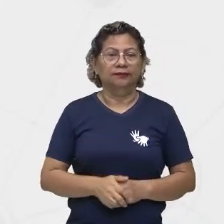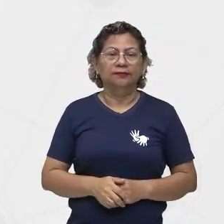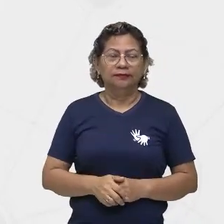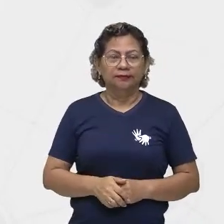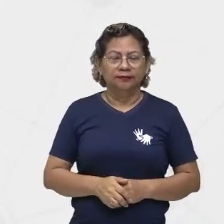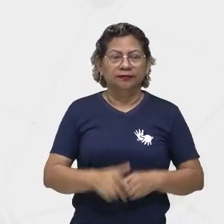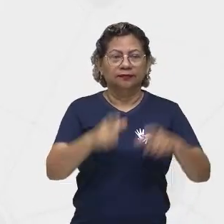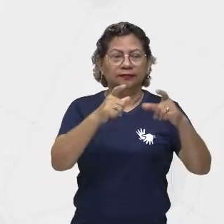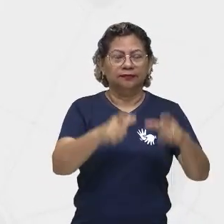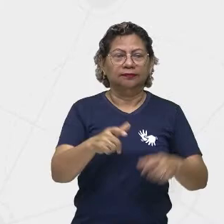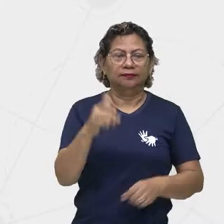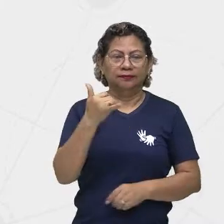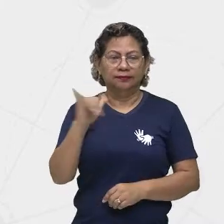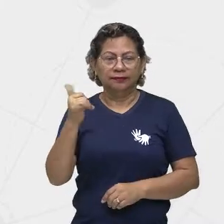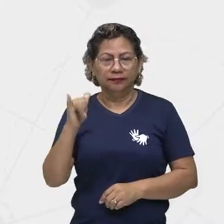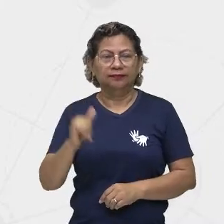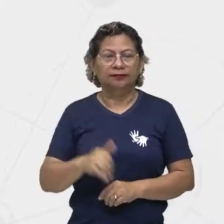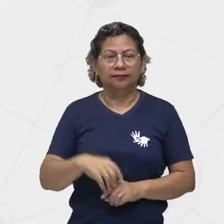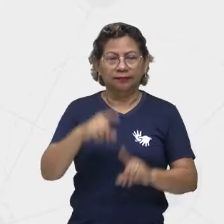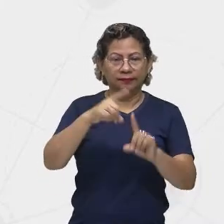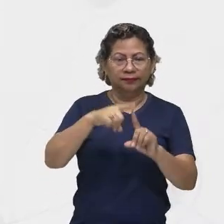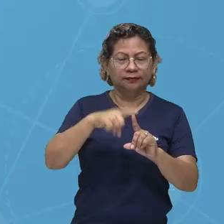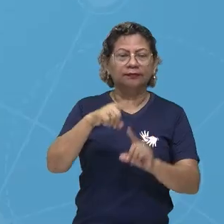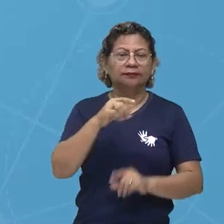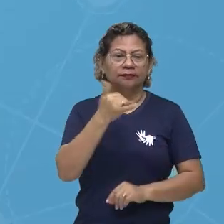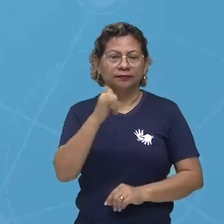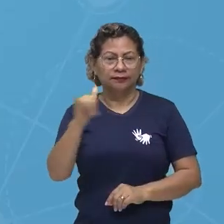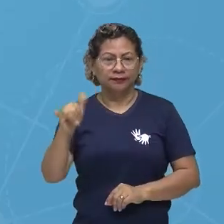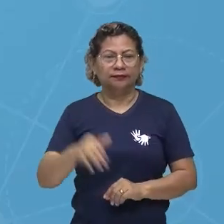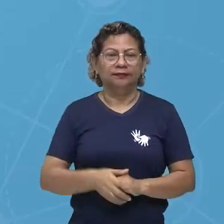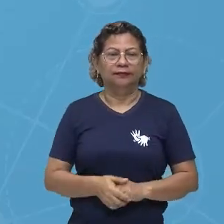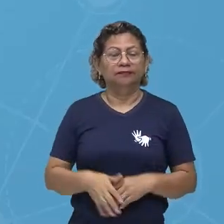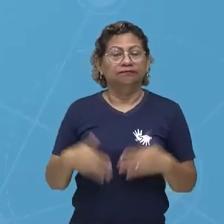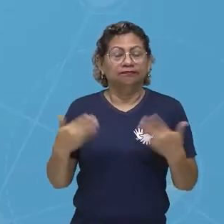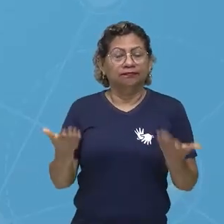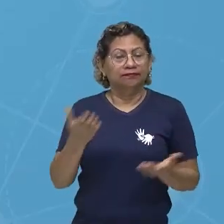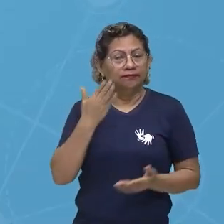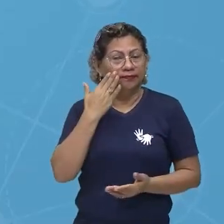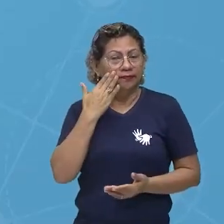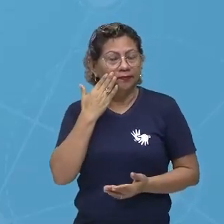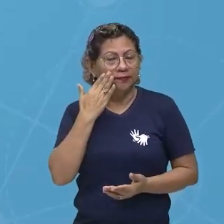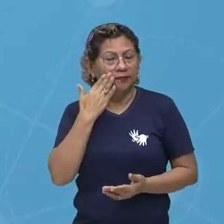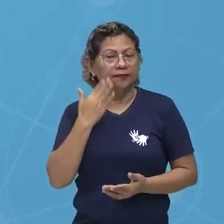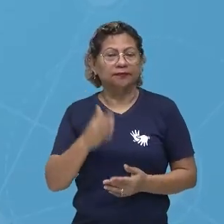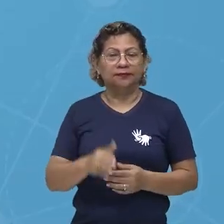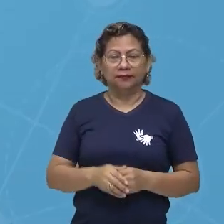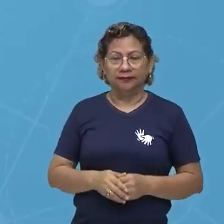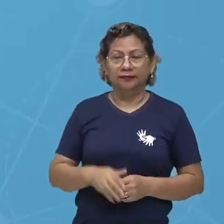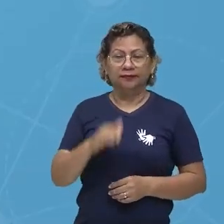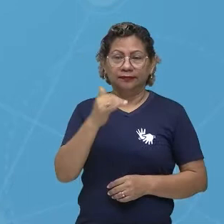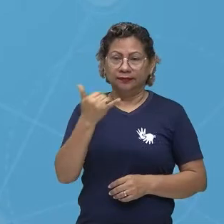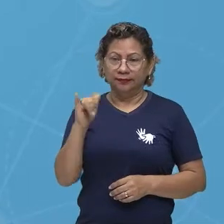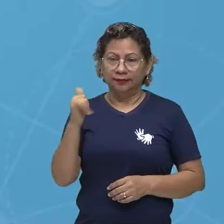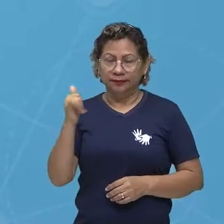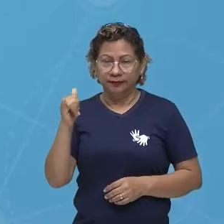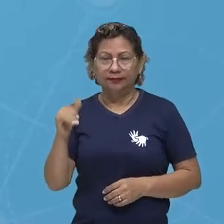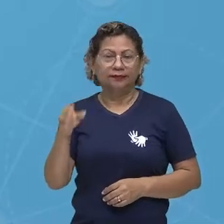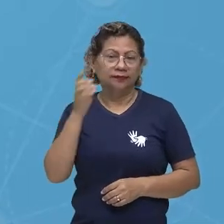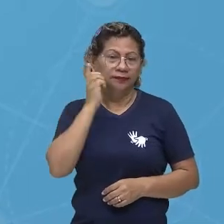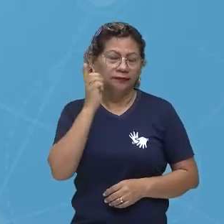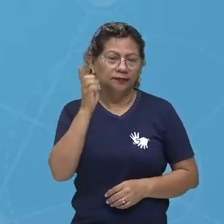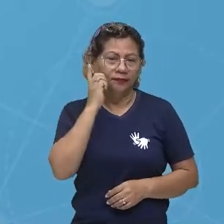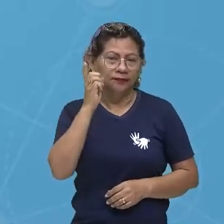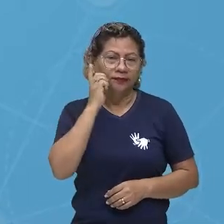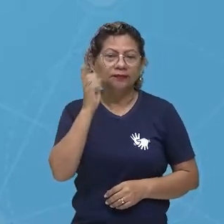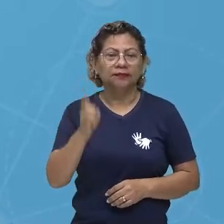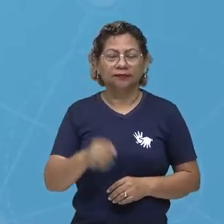energia e também conhecer aí algumas formas de energia. Tá bom? Então a gente vai observar que a energia faz parte do nosso dia a